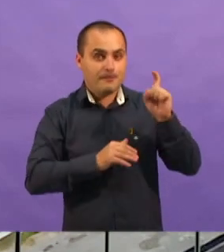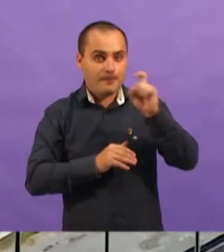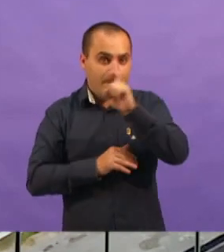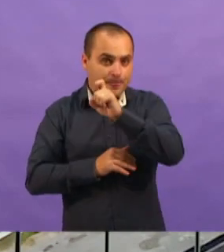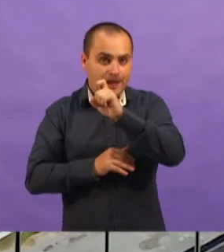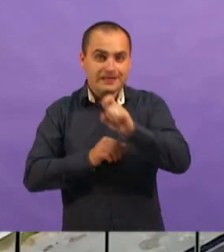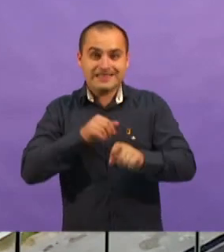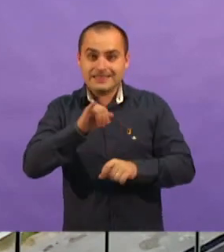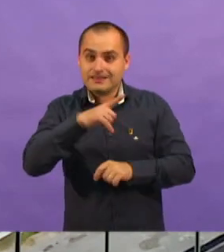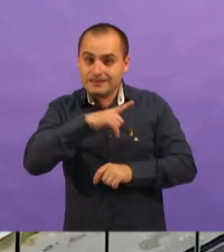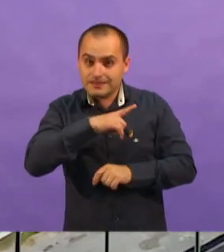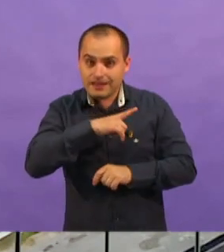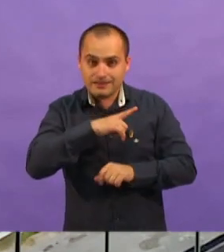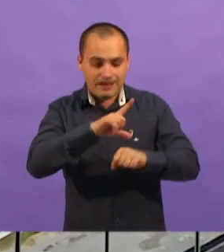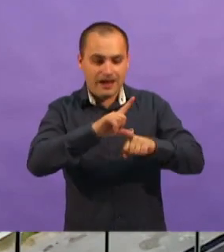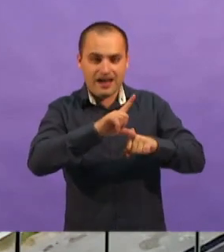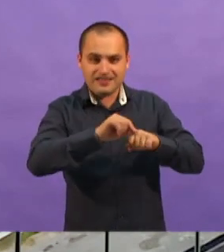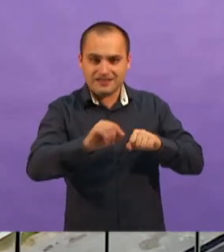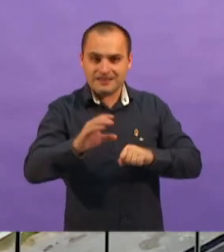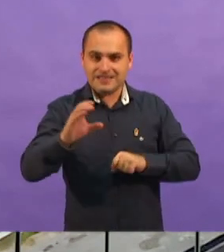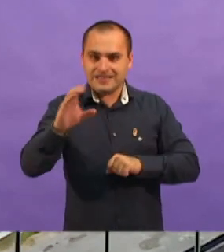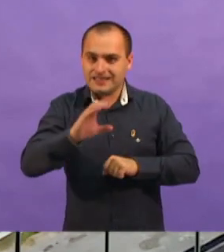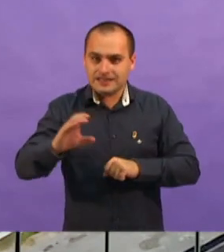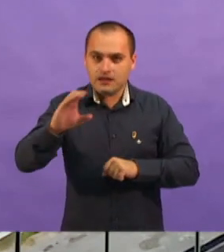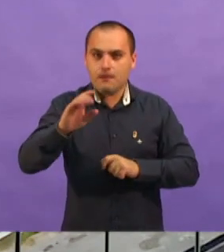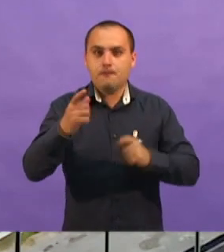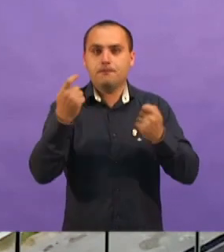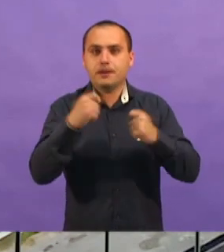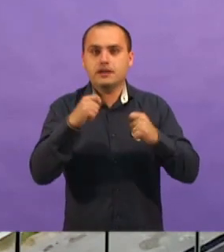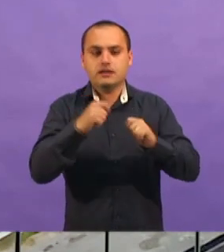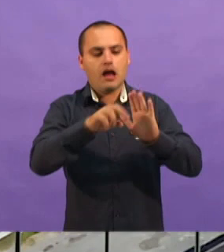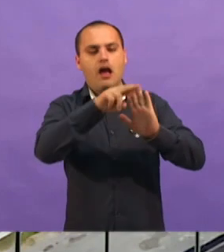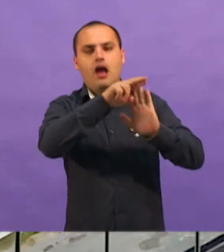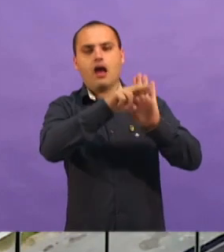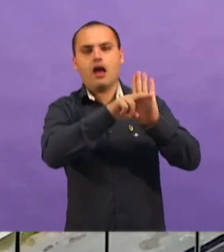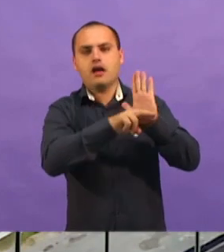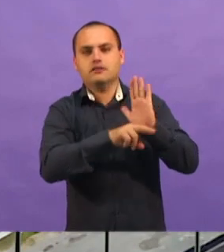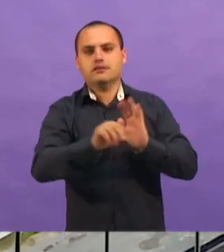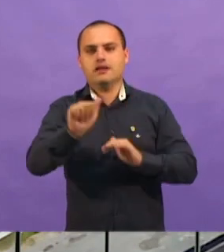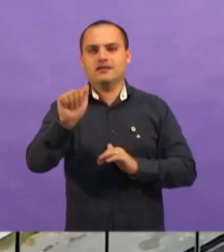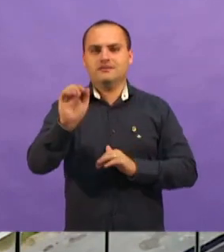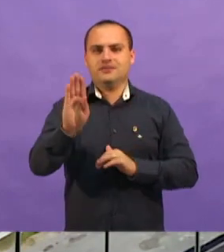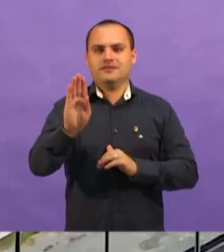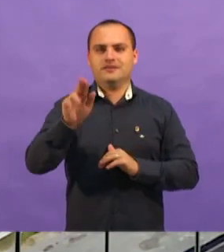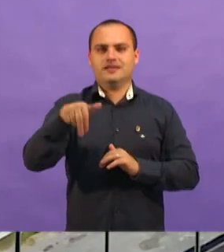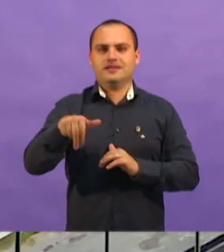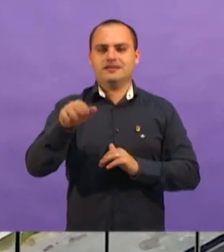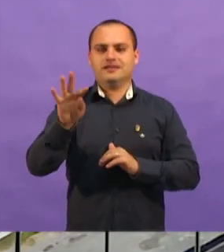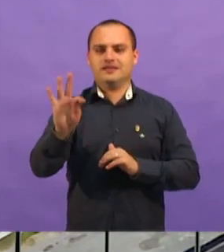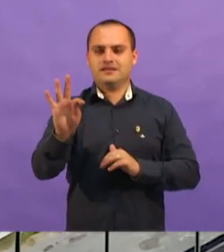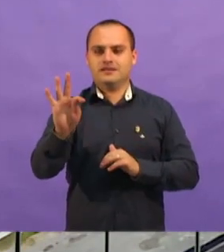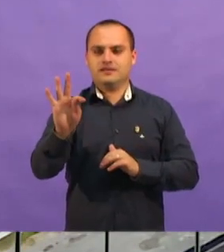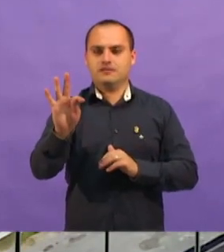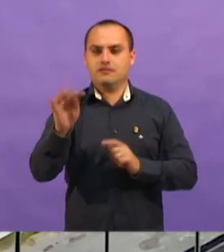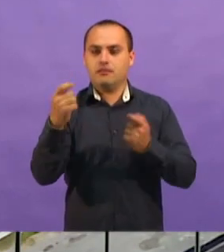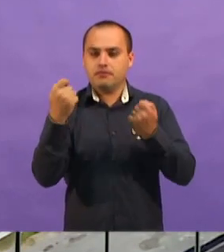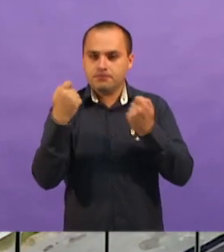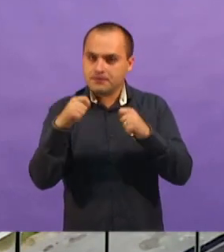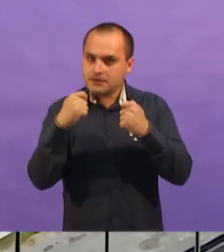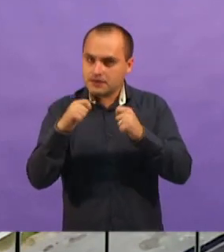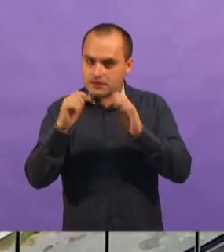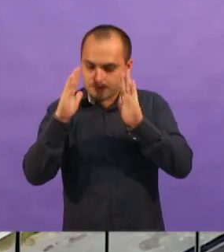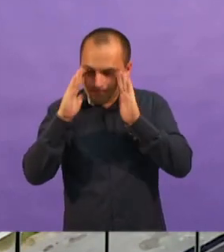algumas normas que estão ligadas à BNT. E algumas normas que são tratadas também dentro